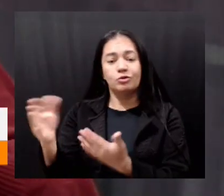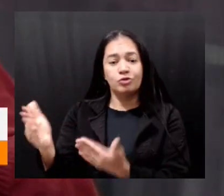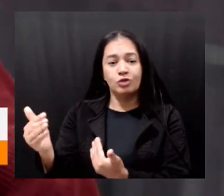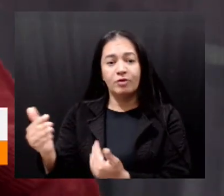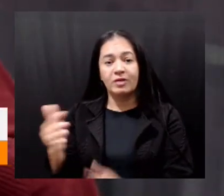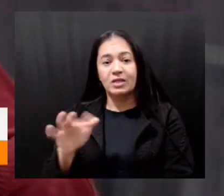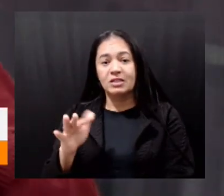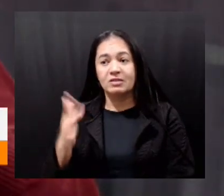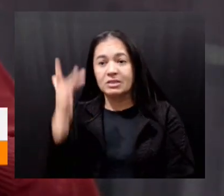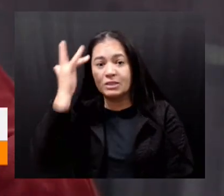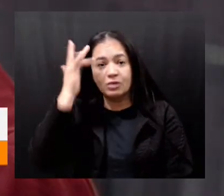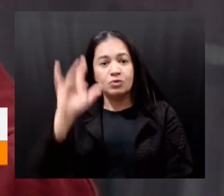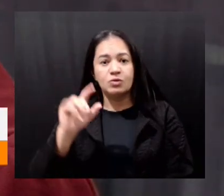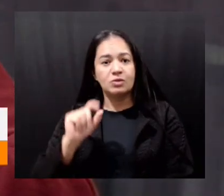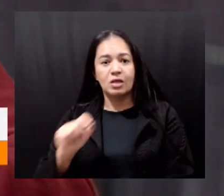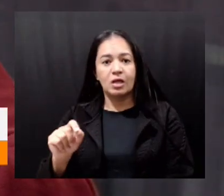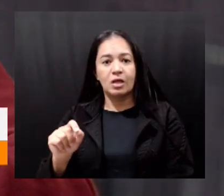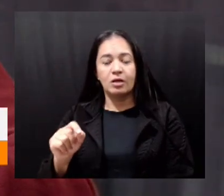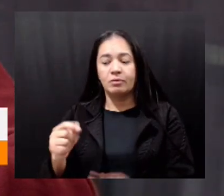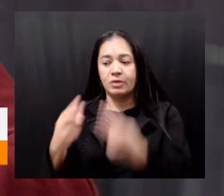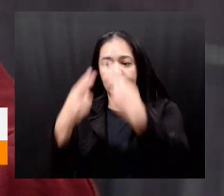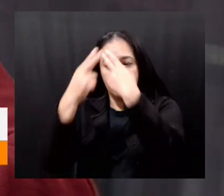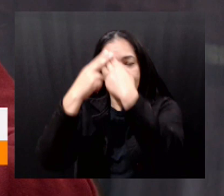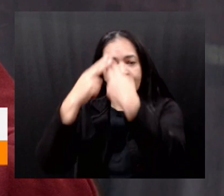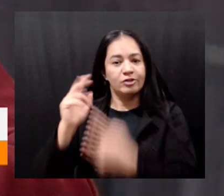estão se traumatizando a partir daquelas